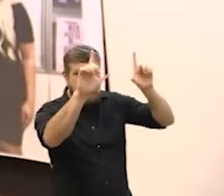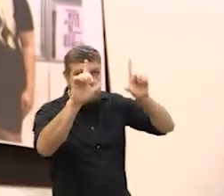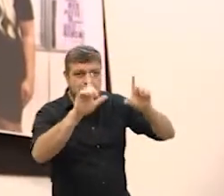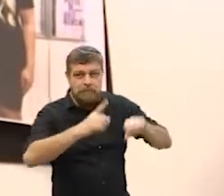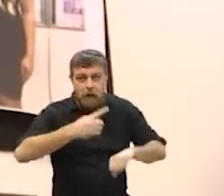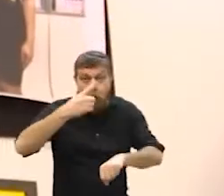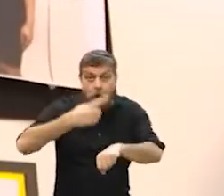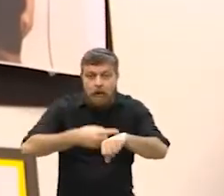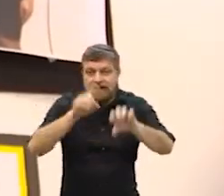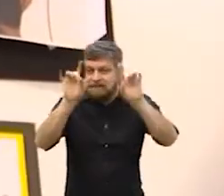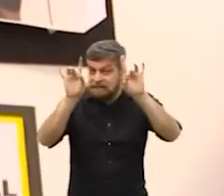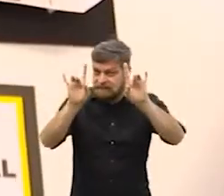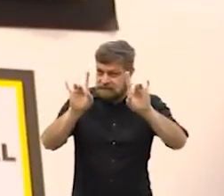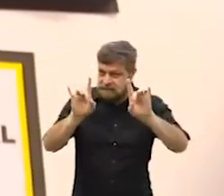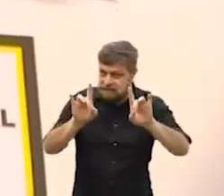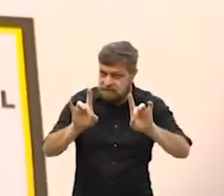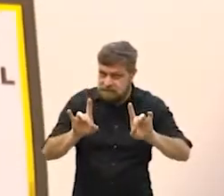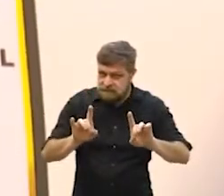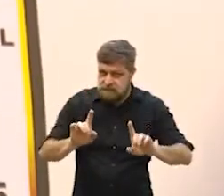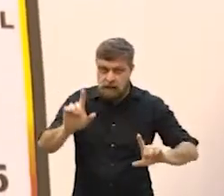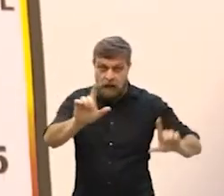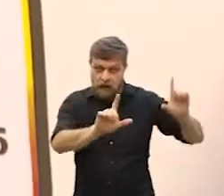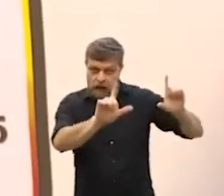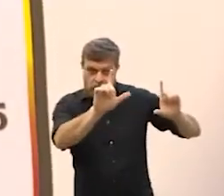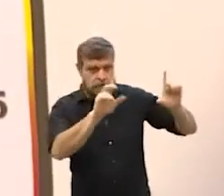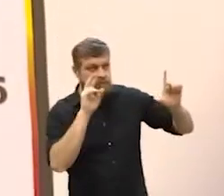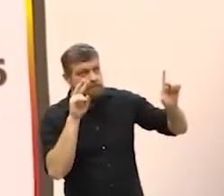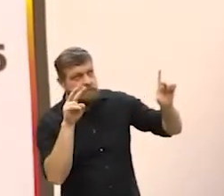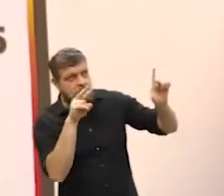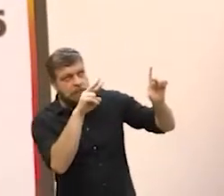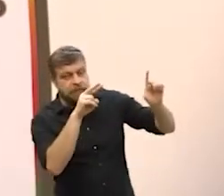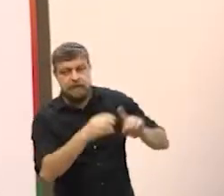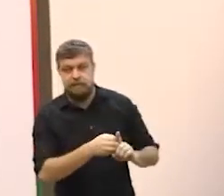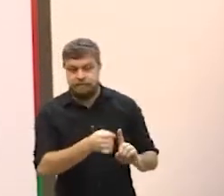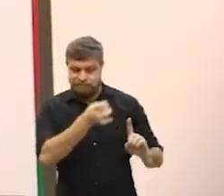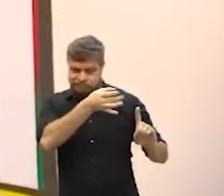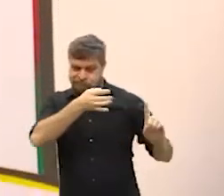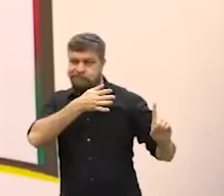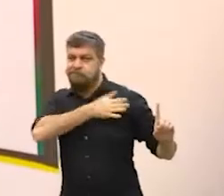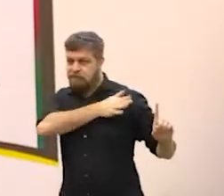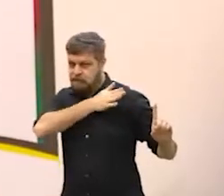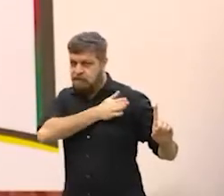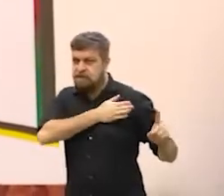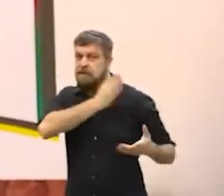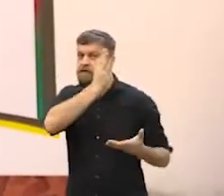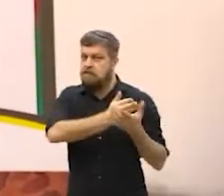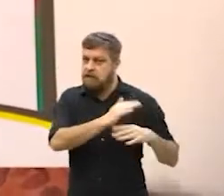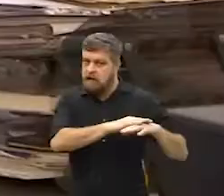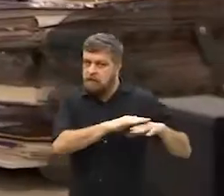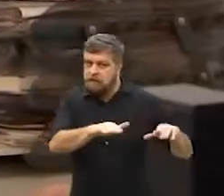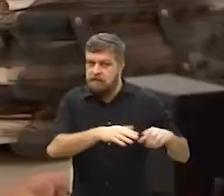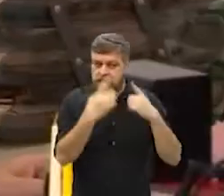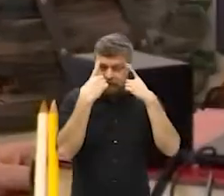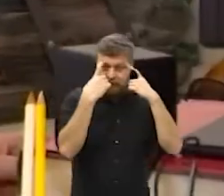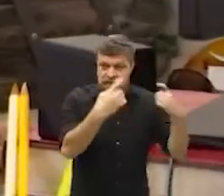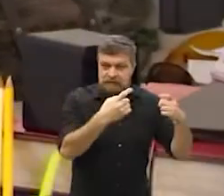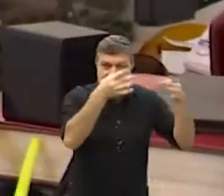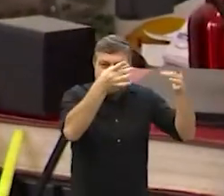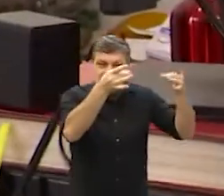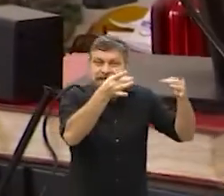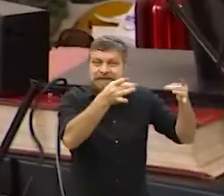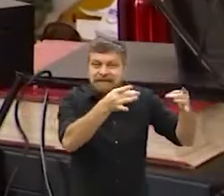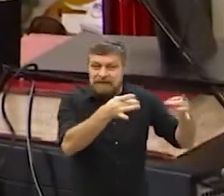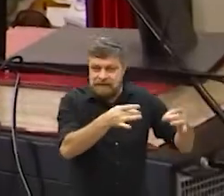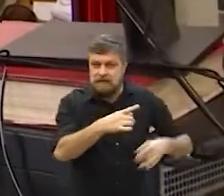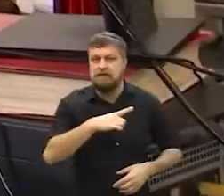parede fotos de Momentos Especiais e cartazes de campanhas contra o preconceito EA violência são